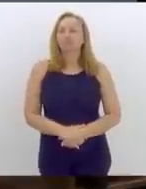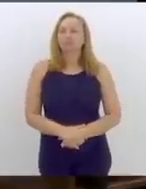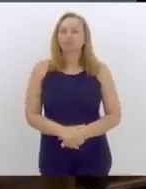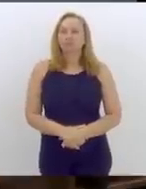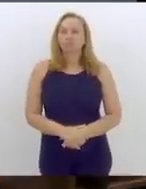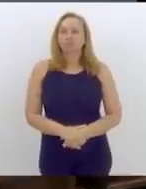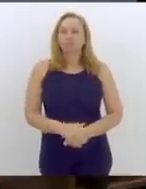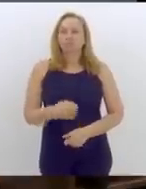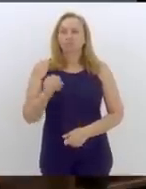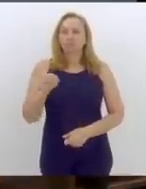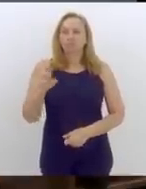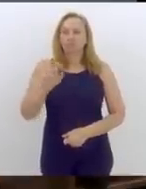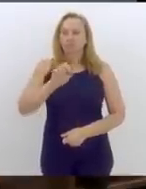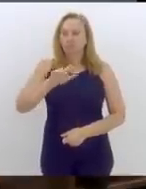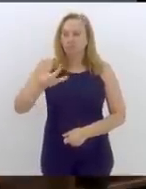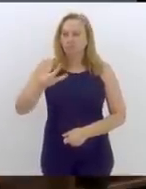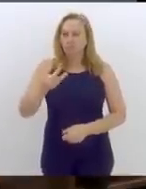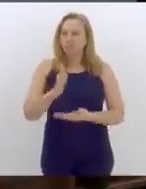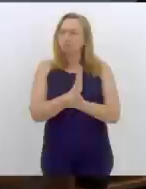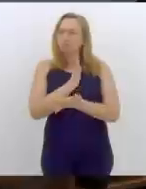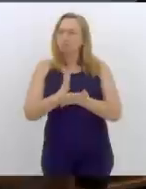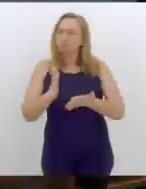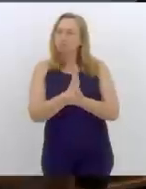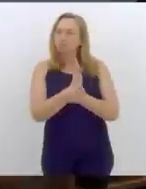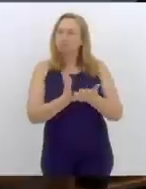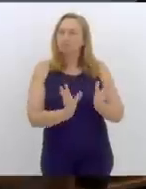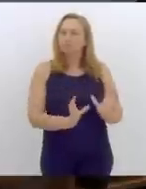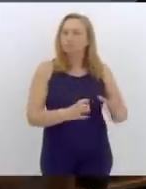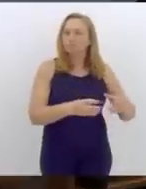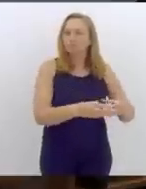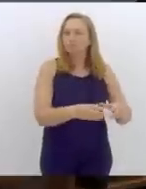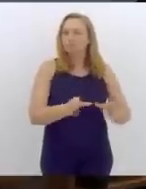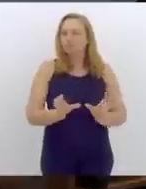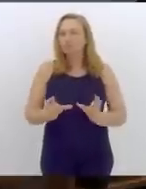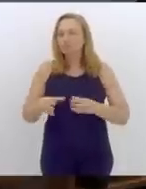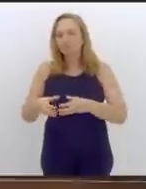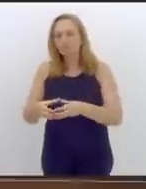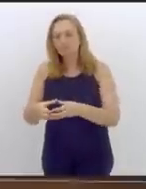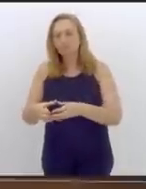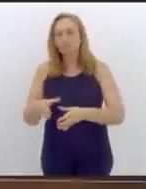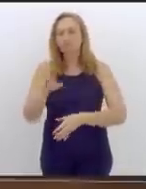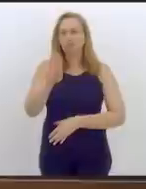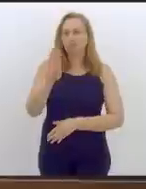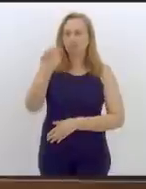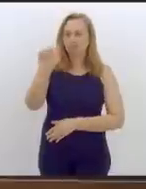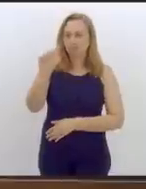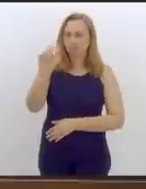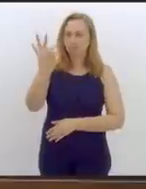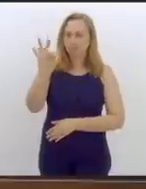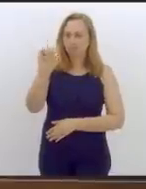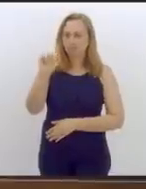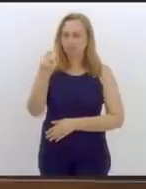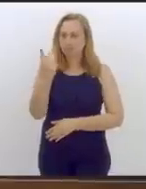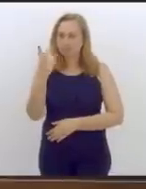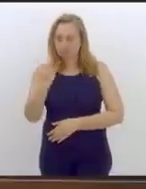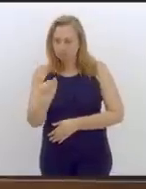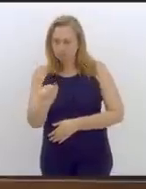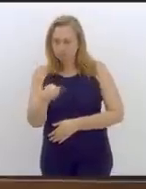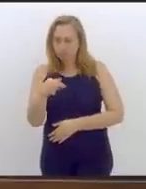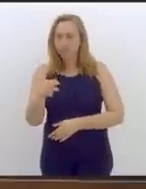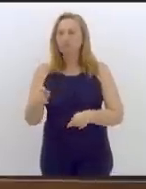Coronel alguns batalhões eu Visitei alguns batalhões e alguns coronéis